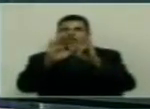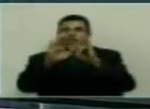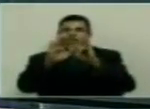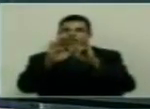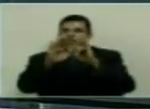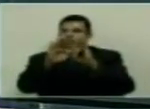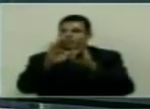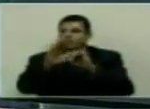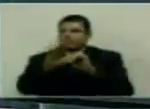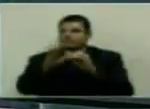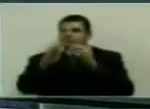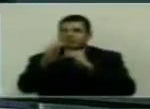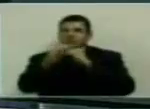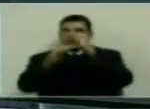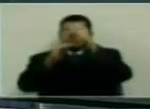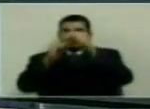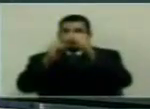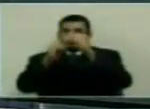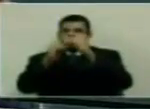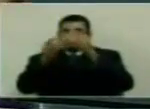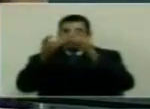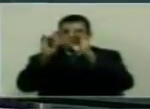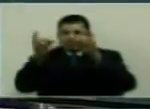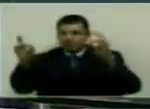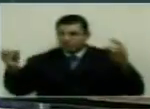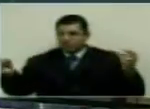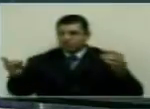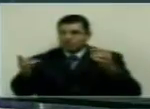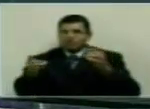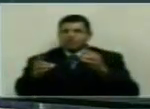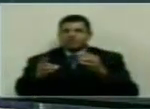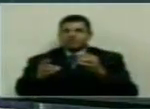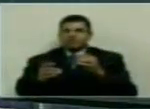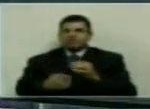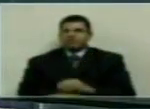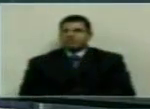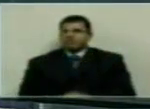legislar sobre energia e não sei o que mais.